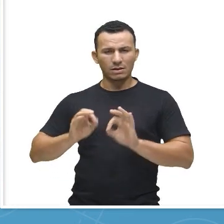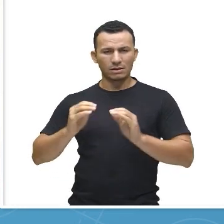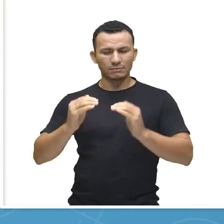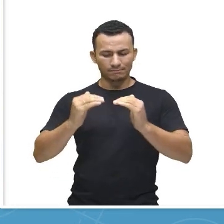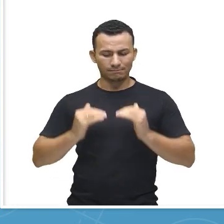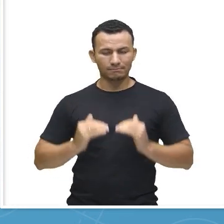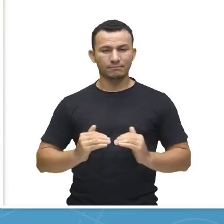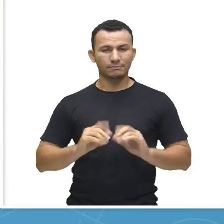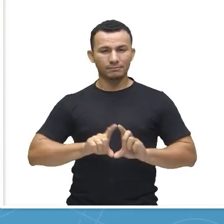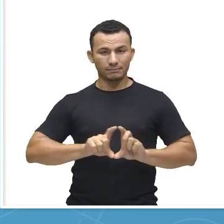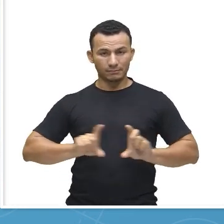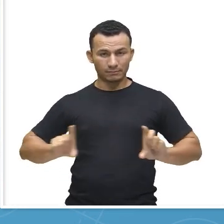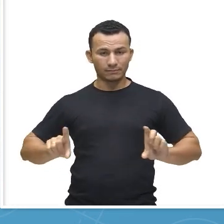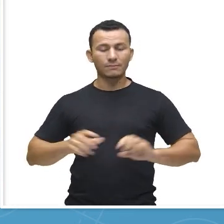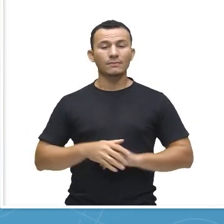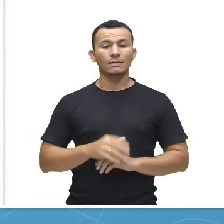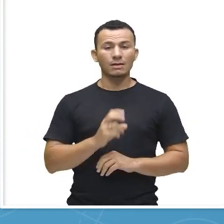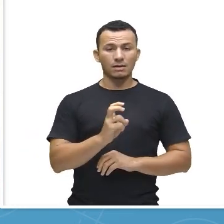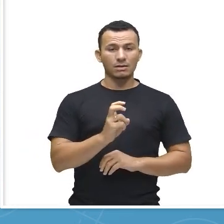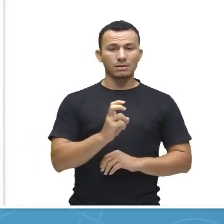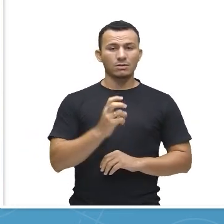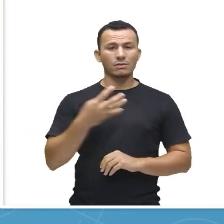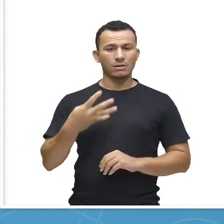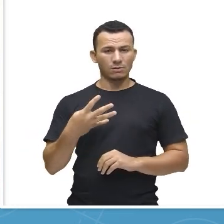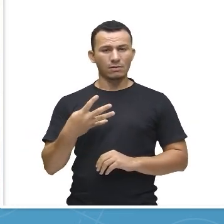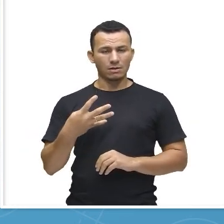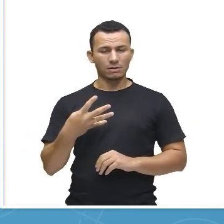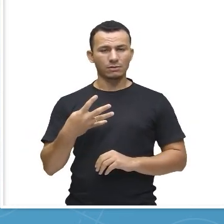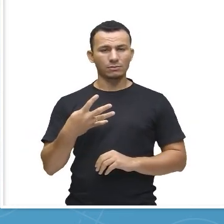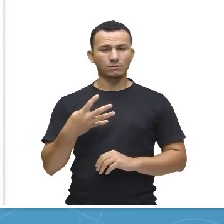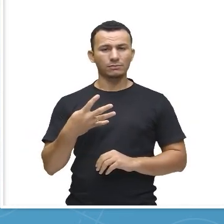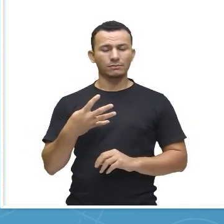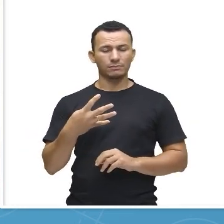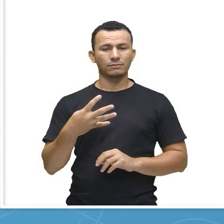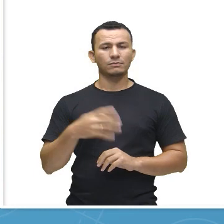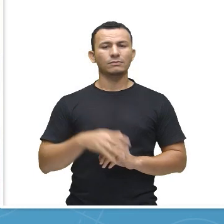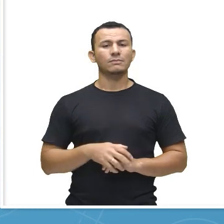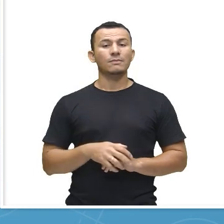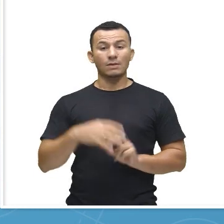Vai ficar 54, tá? Raiz quadrada de